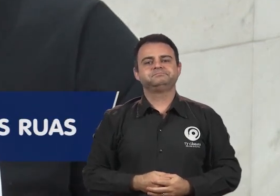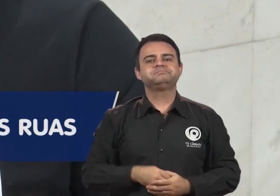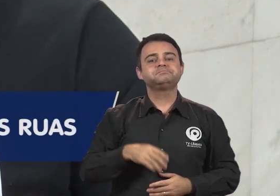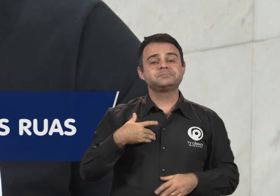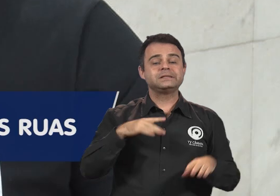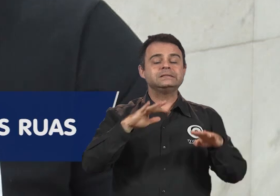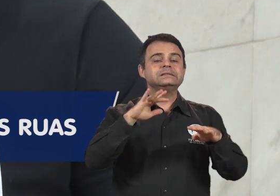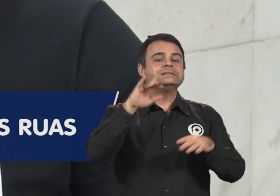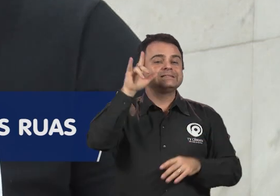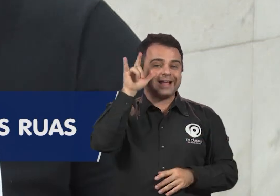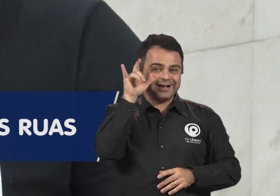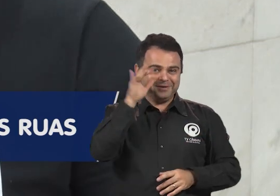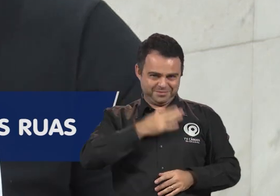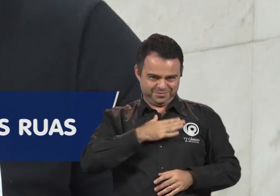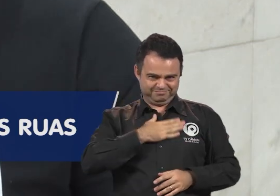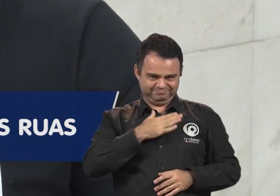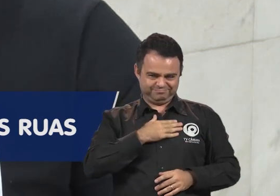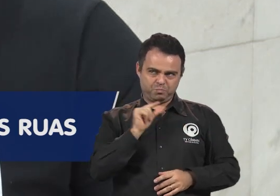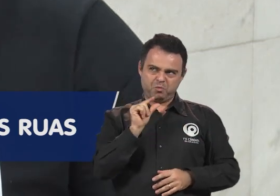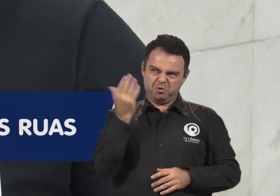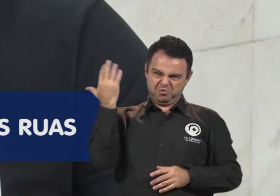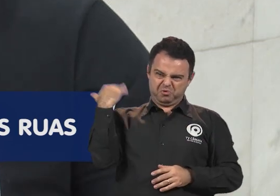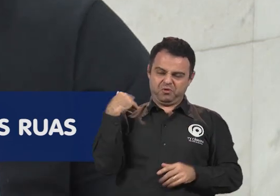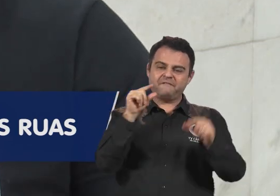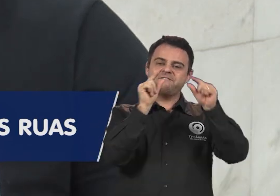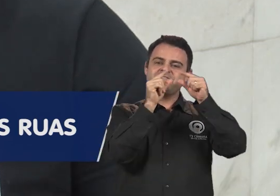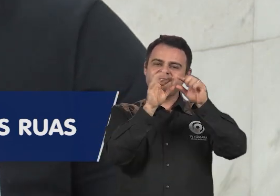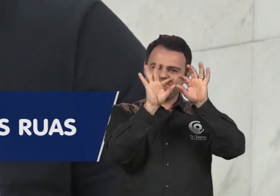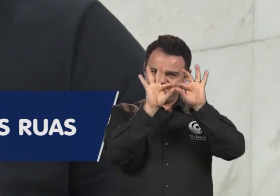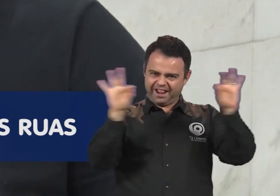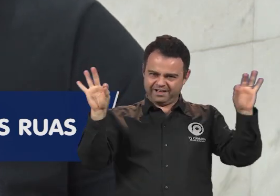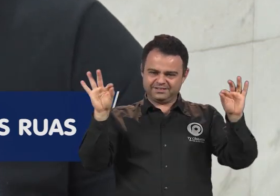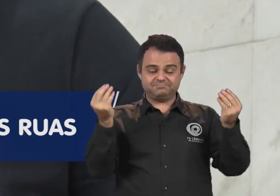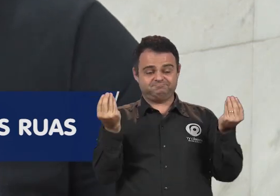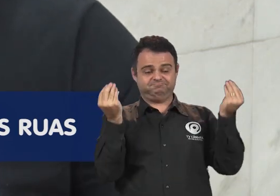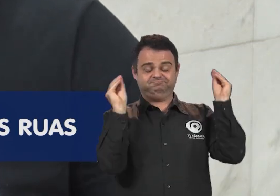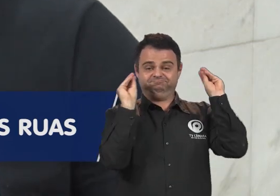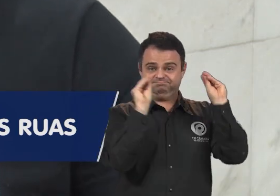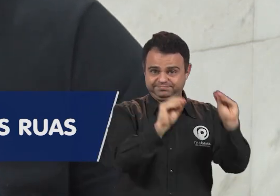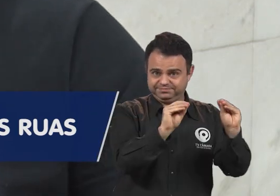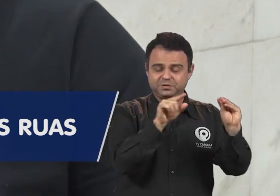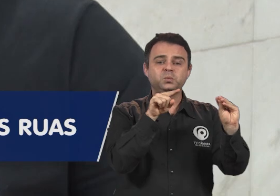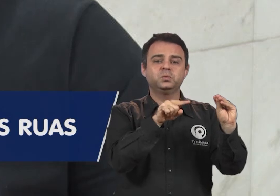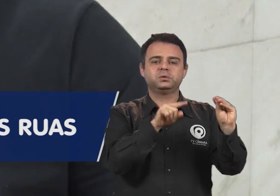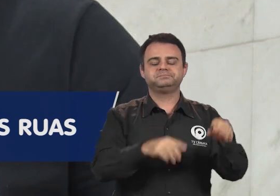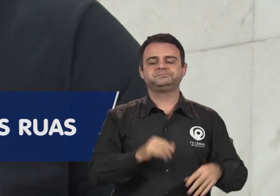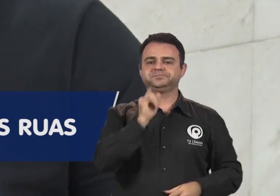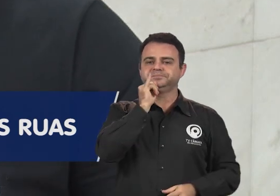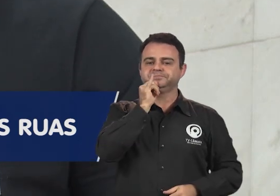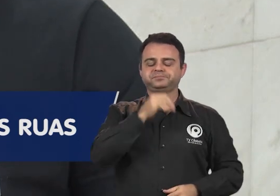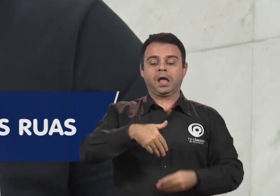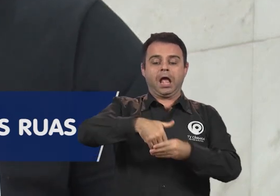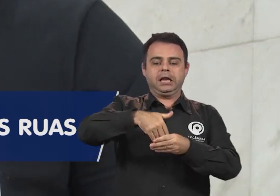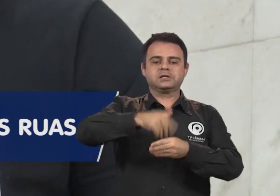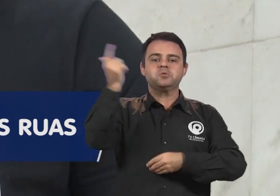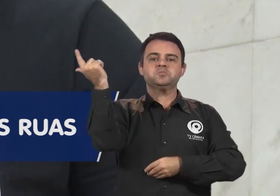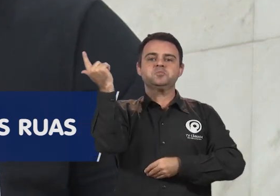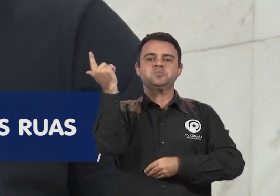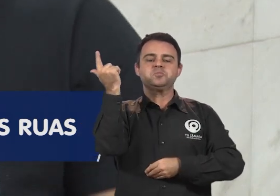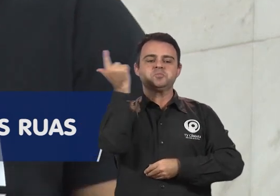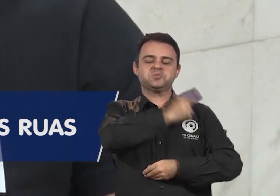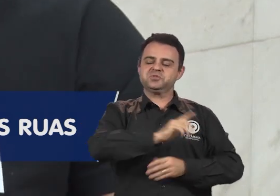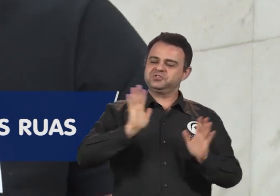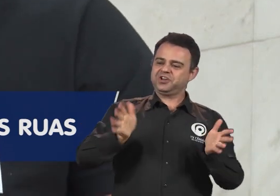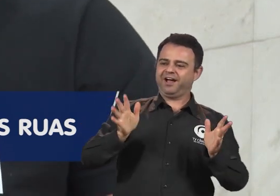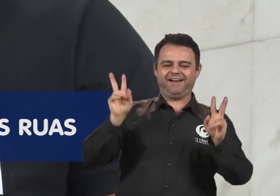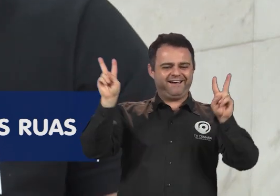Instagram, que político que some depois das eleições não merece o nosso respeito. Então, o que